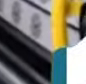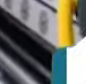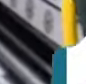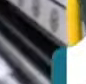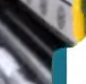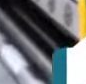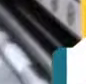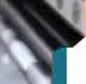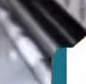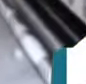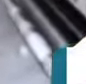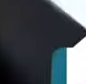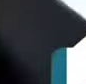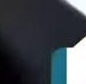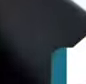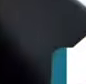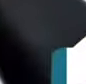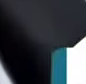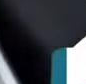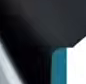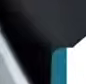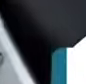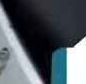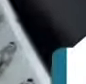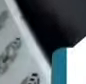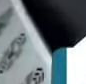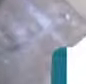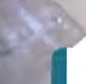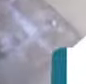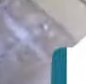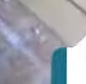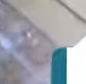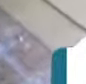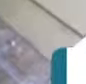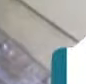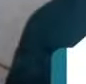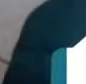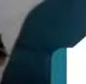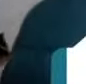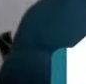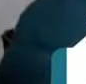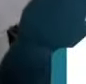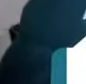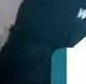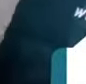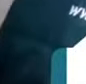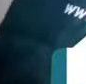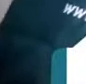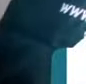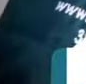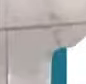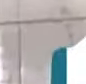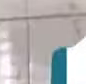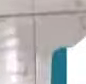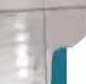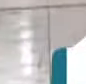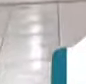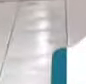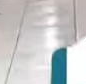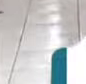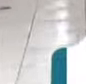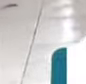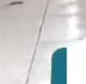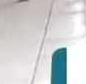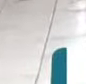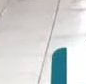equipamentos com tecnologia de ponta. Você encontra lonas, adesivos, perfurados, banner, corte eletrônico e muito mais. Na campanha